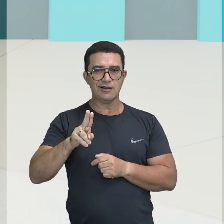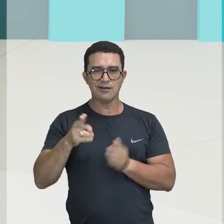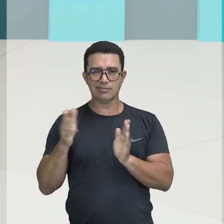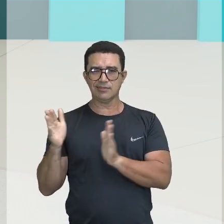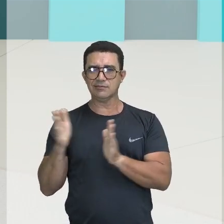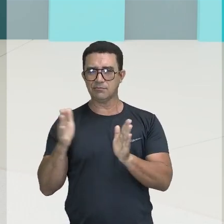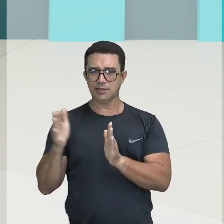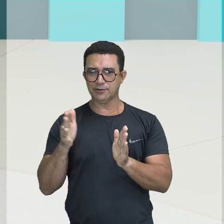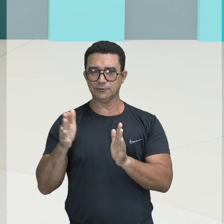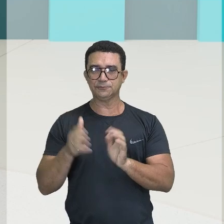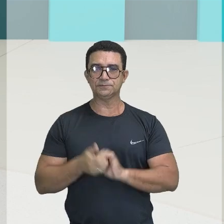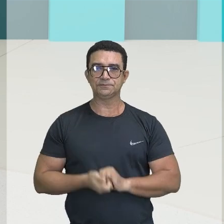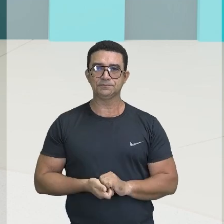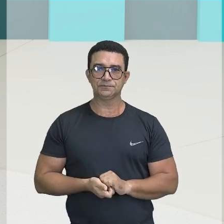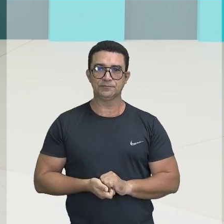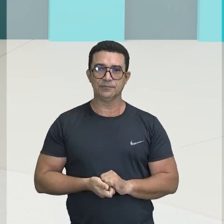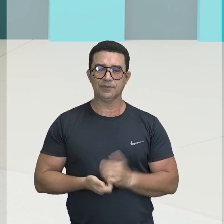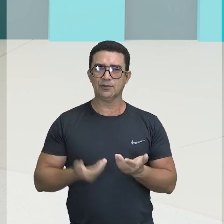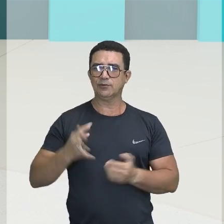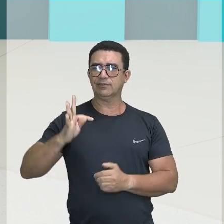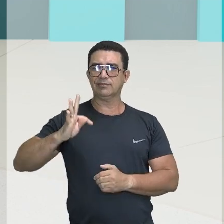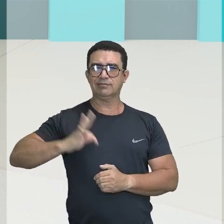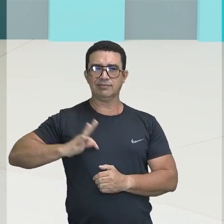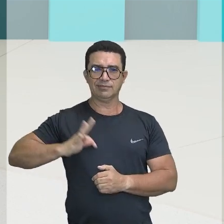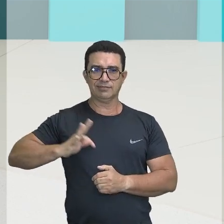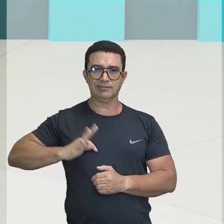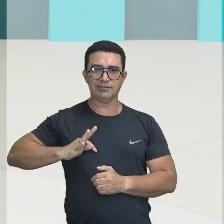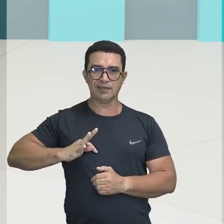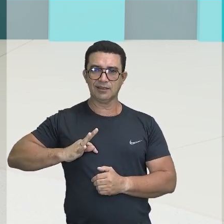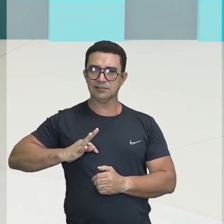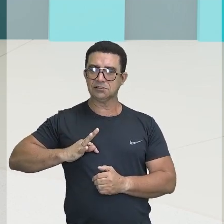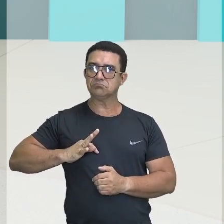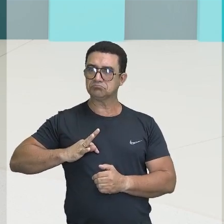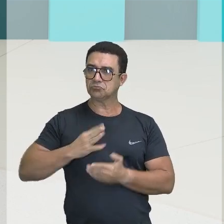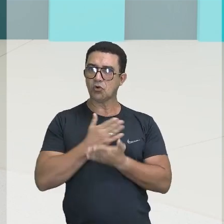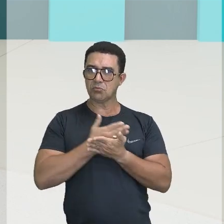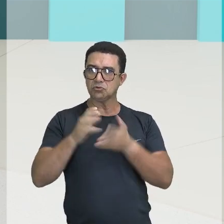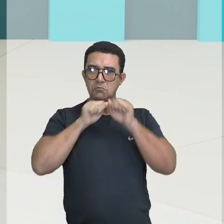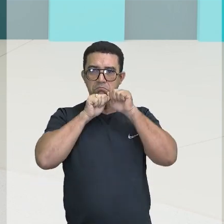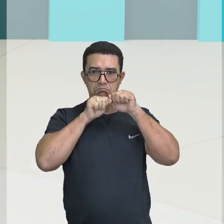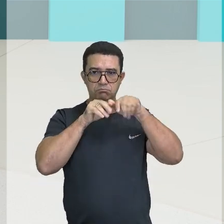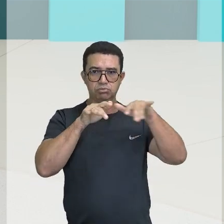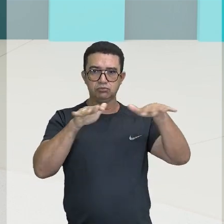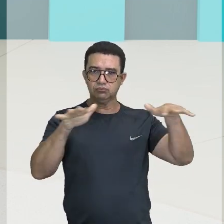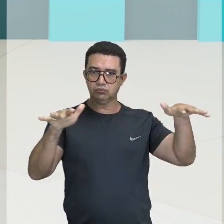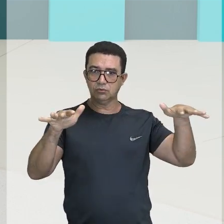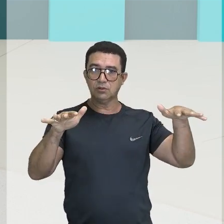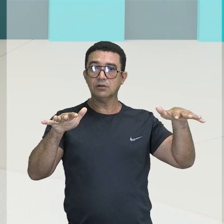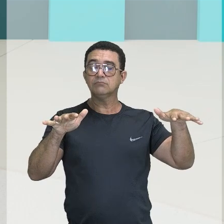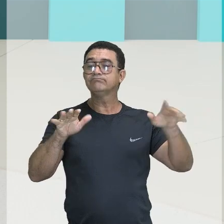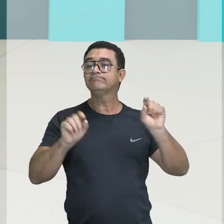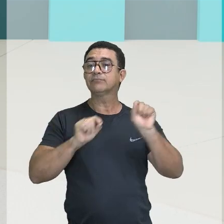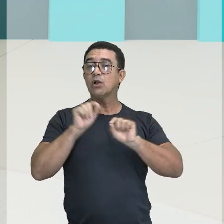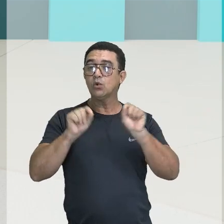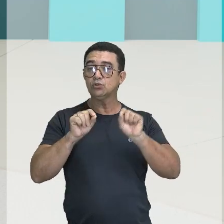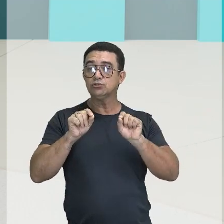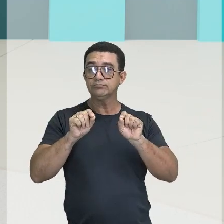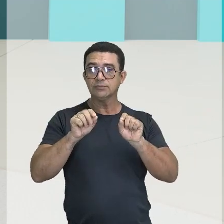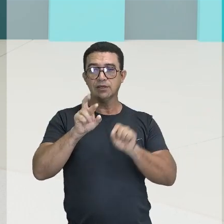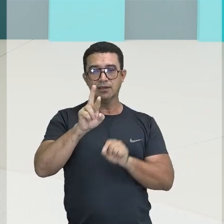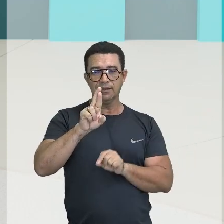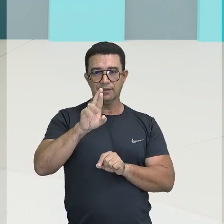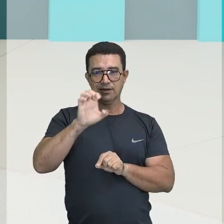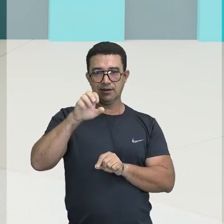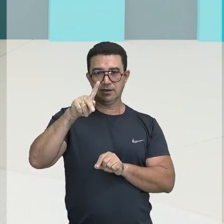nessa época. Então, a técnica se popularizou na República Tcheca, nos anos